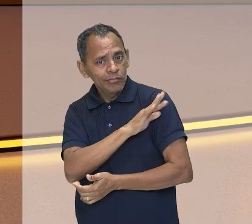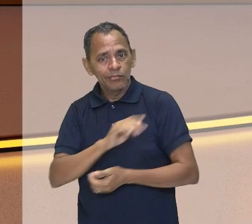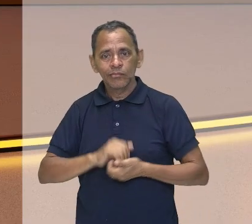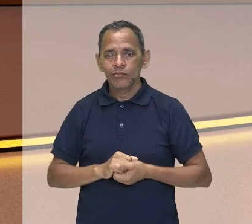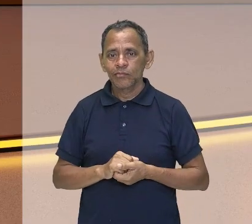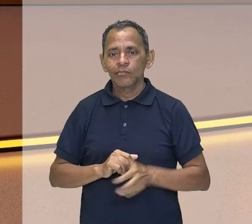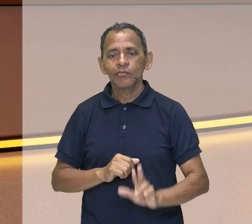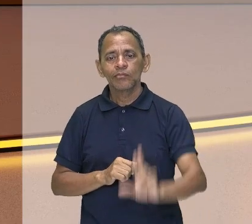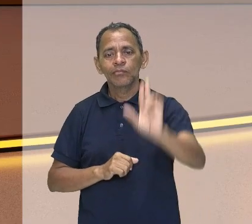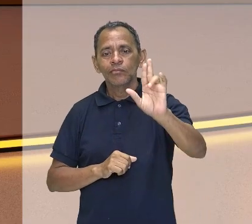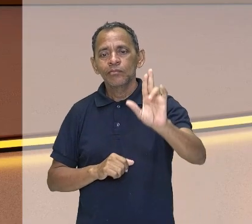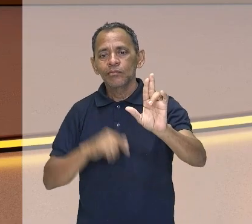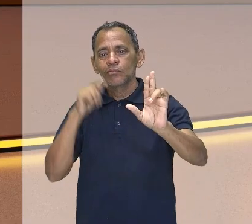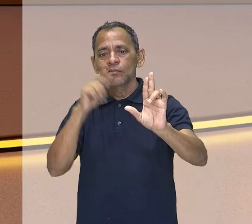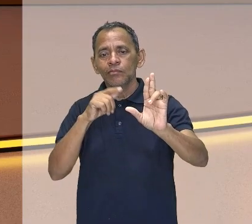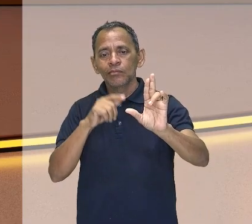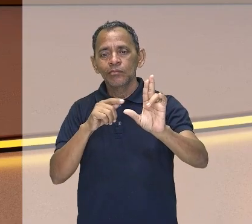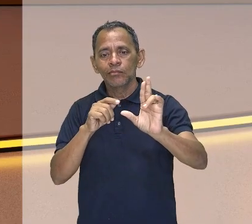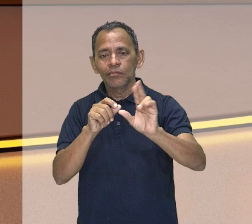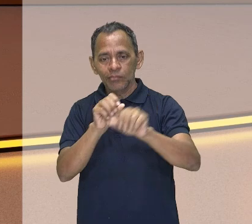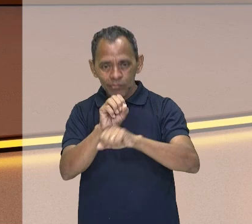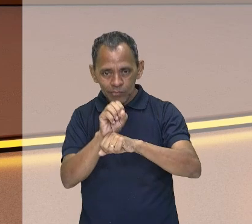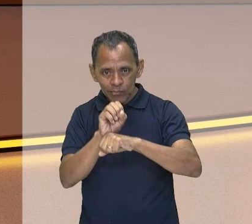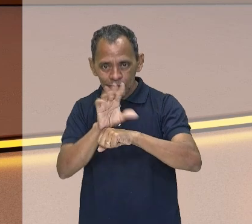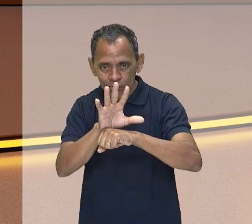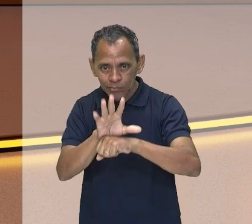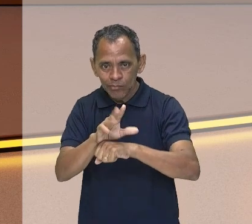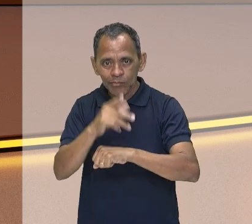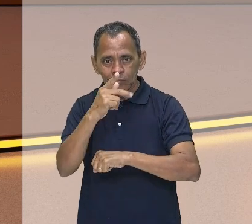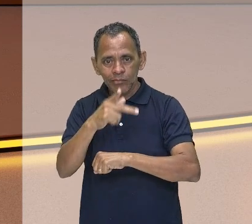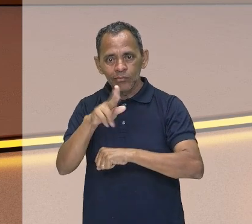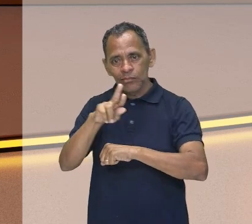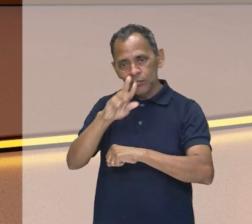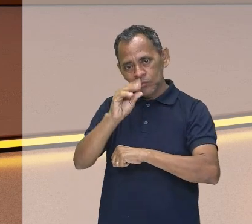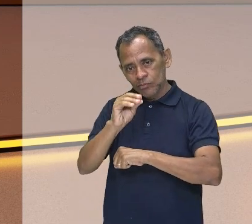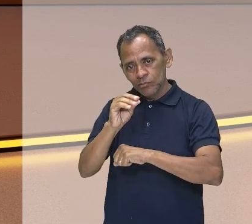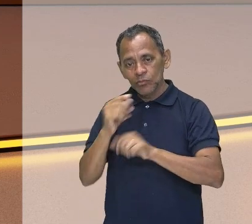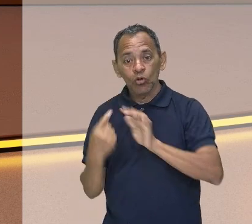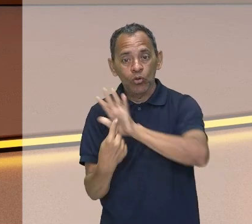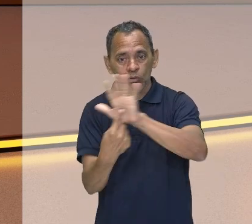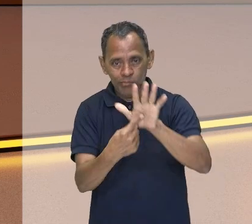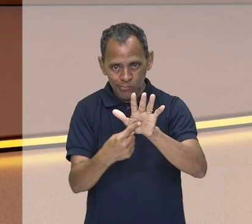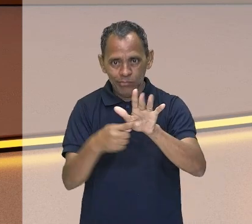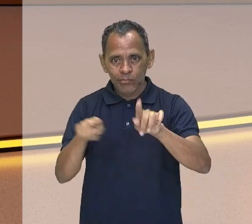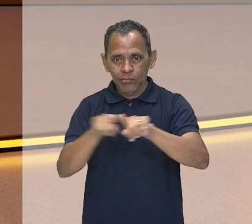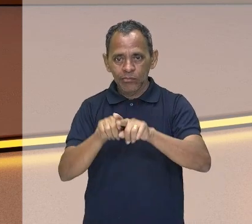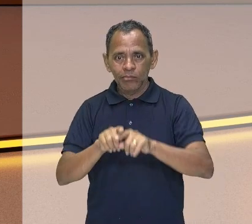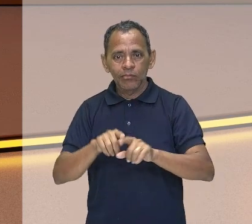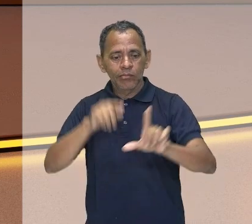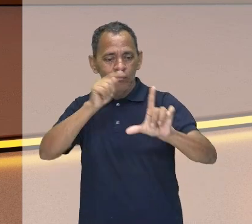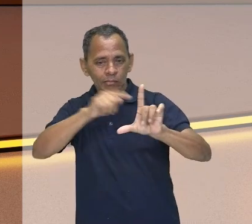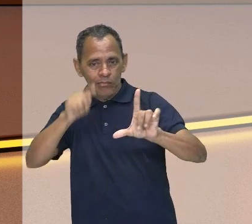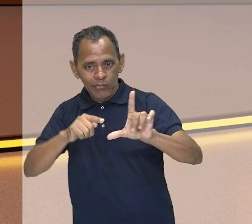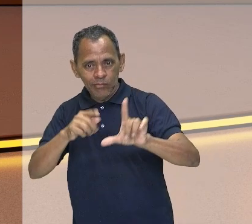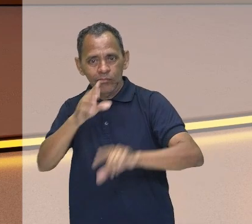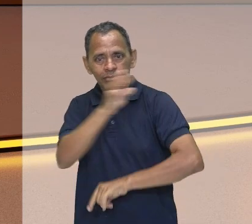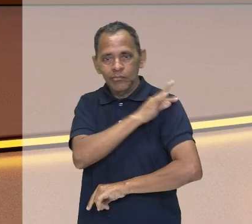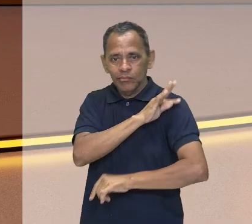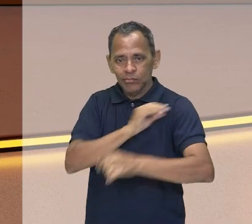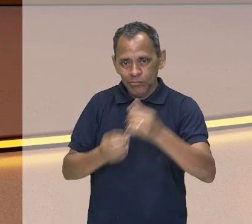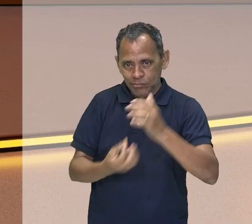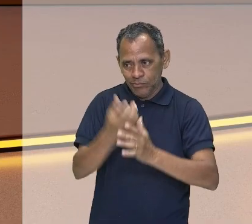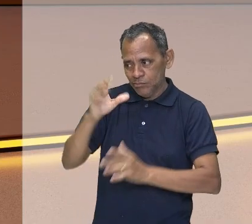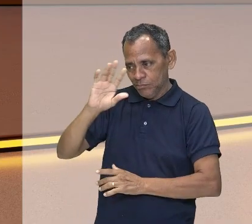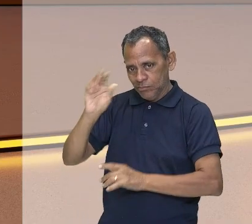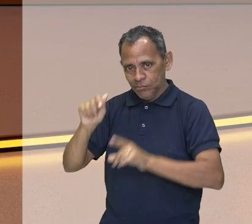nós chamamos de projeções cartográficas. E essas projeções cartográficas, que são essas técnicas para a gente elaborar os nossos